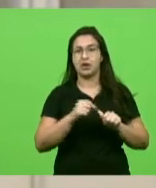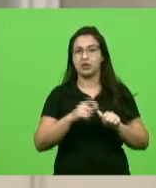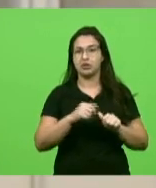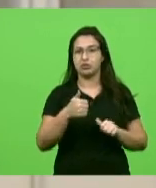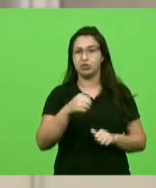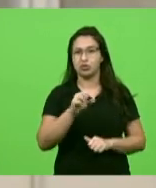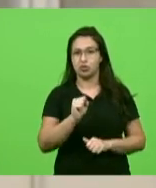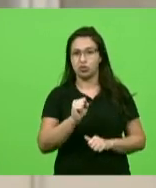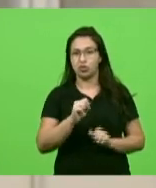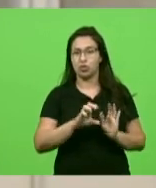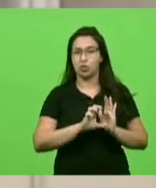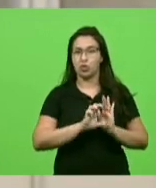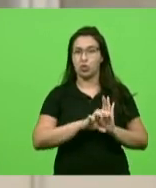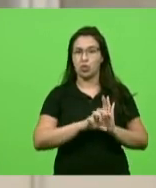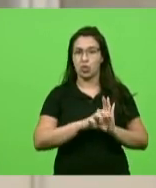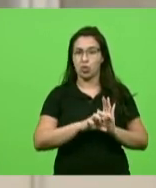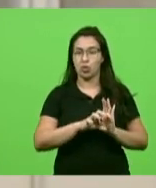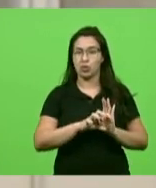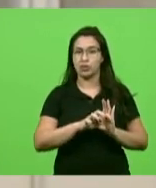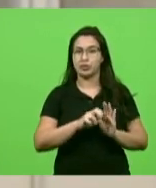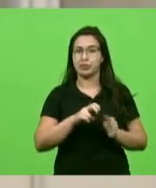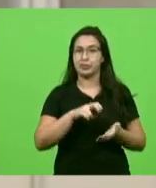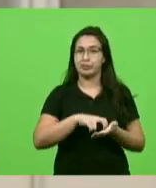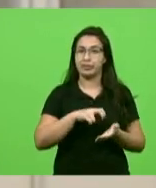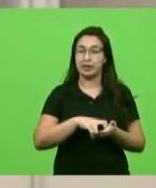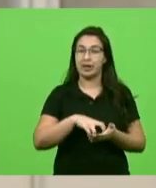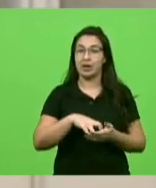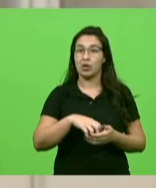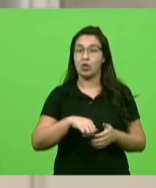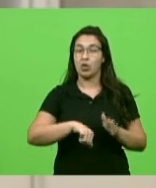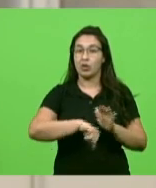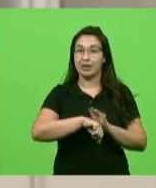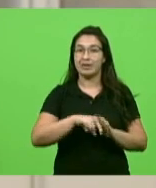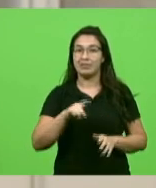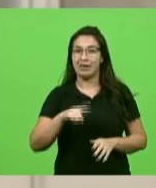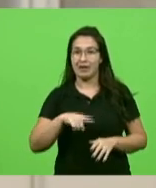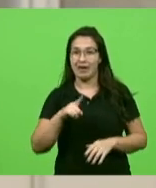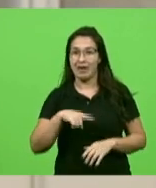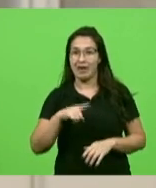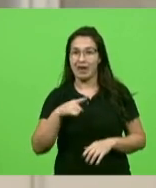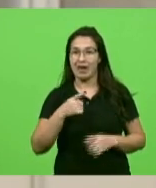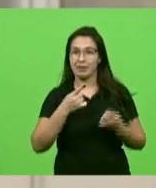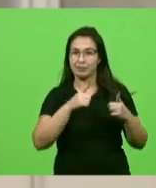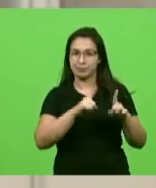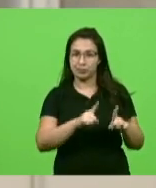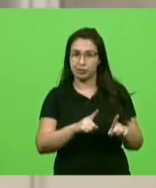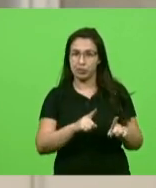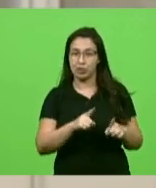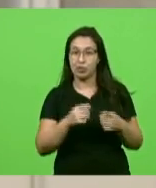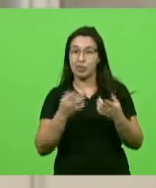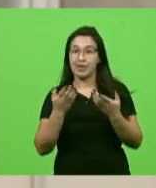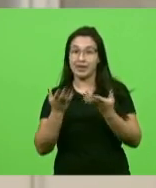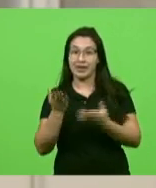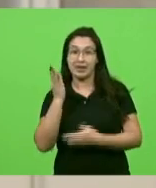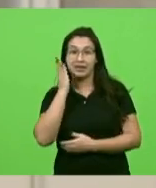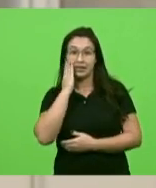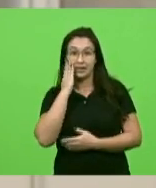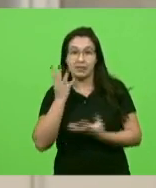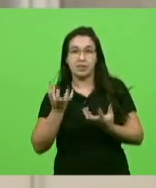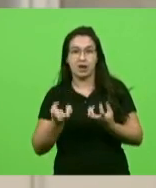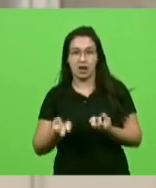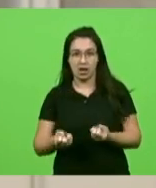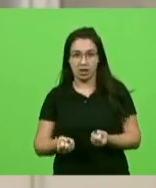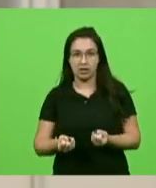estabelece que o crime é doloso quando o agente quis o resultado ou assumiu o risco de